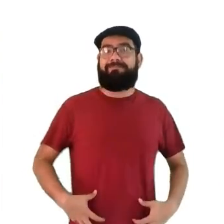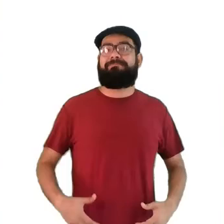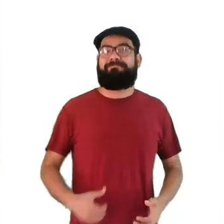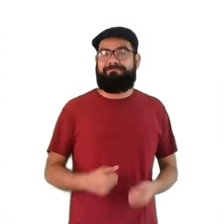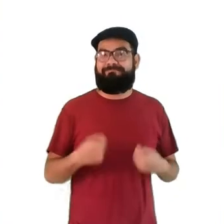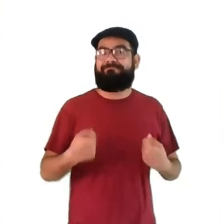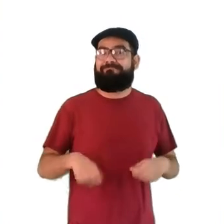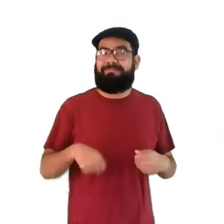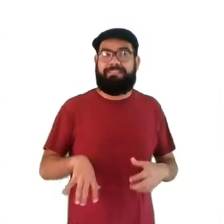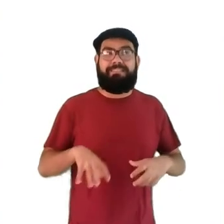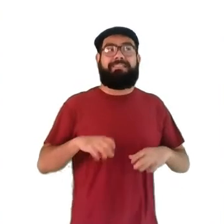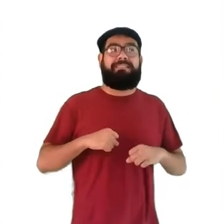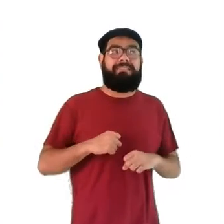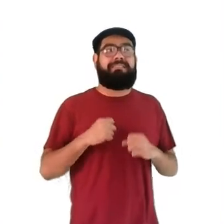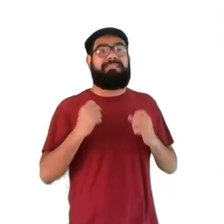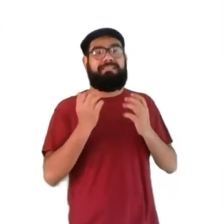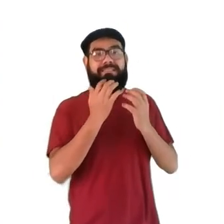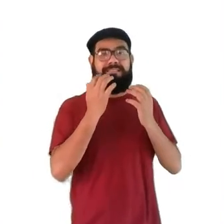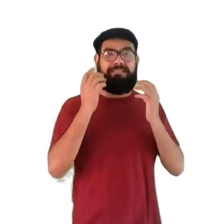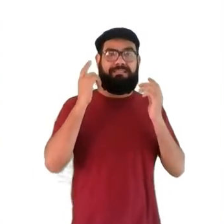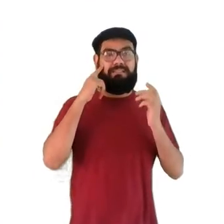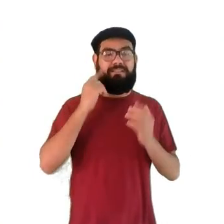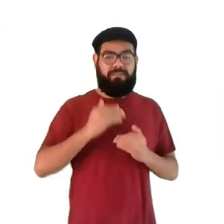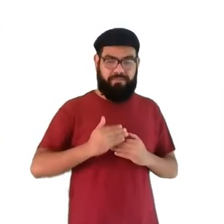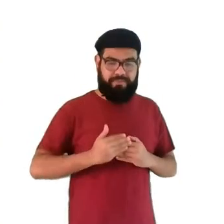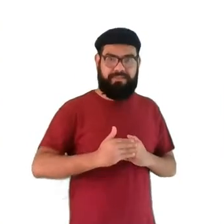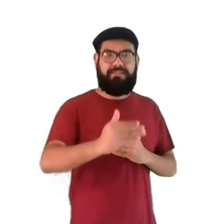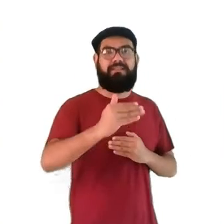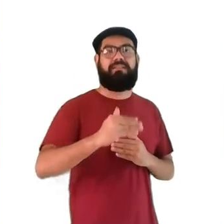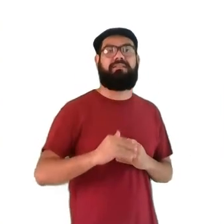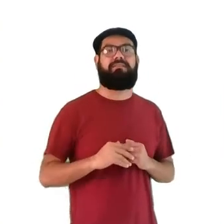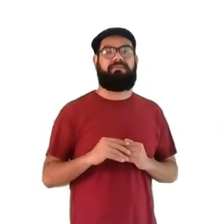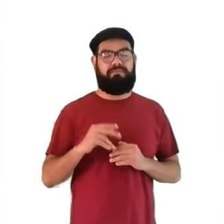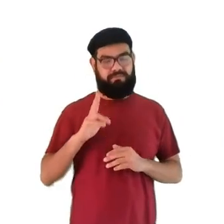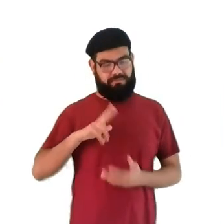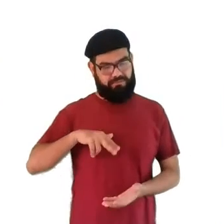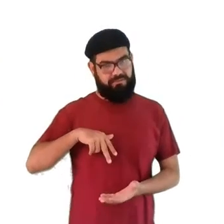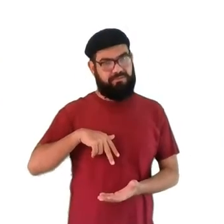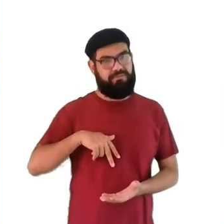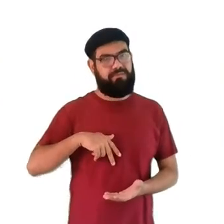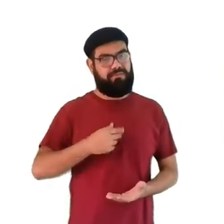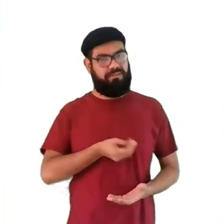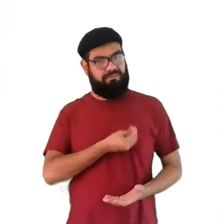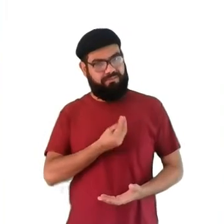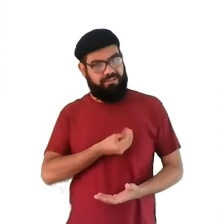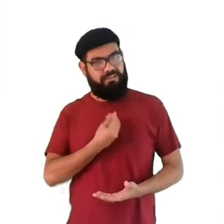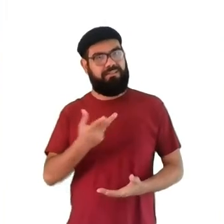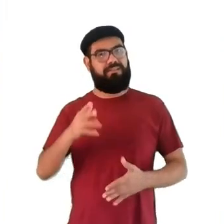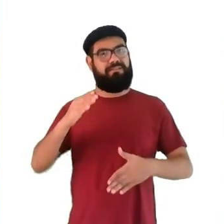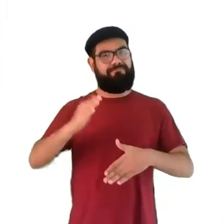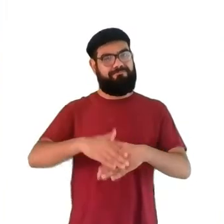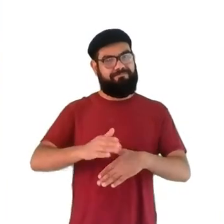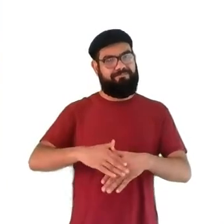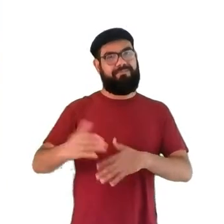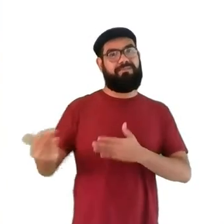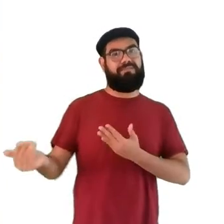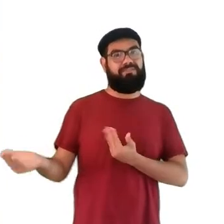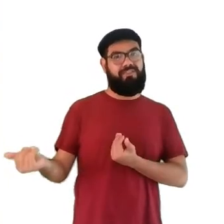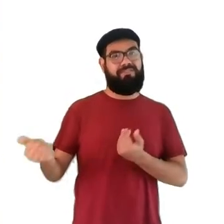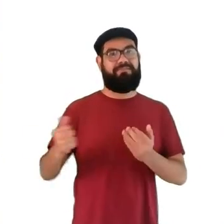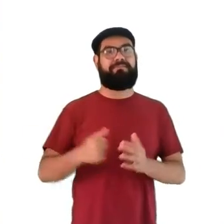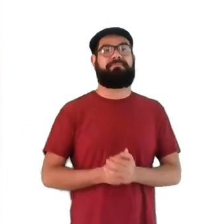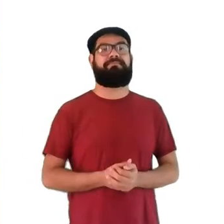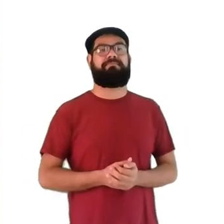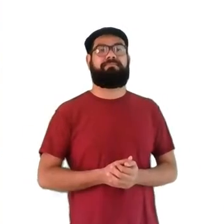adentrar aí e percorrer o nosso caminho na questão do adulto jovem. E aí, como será que